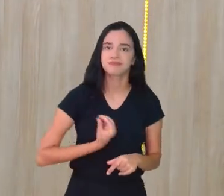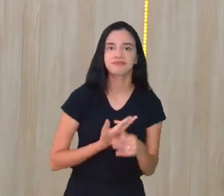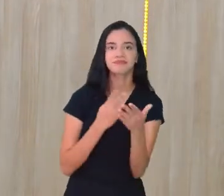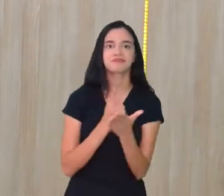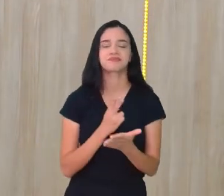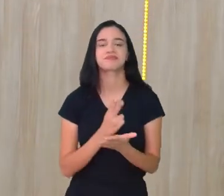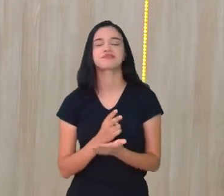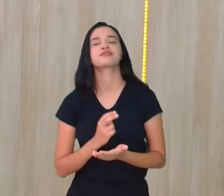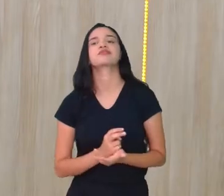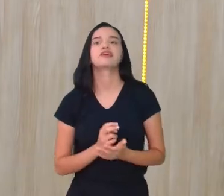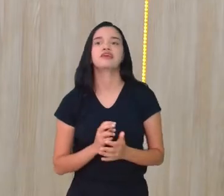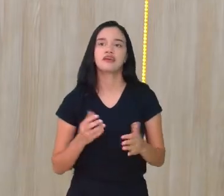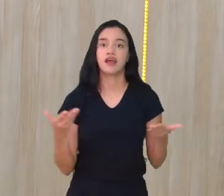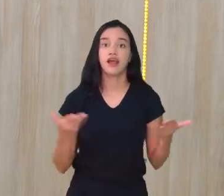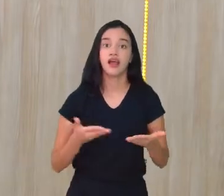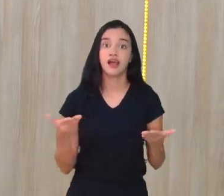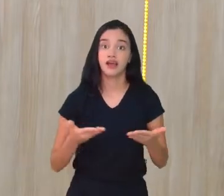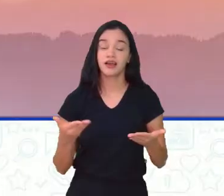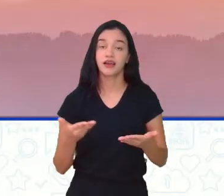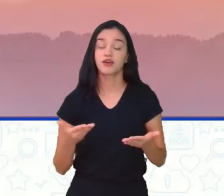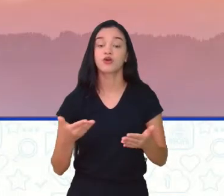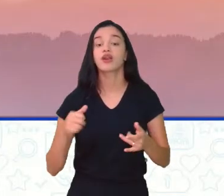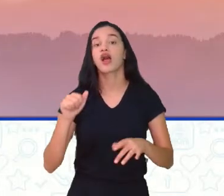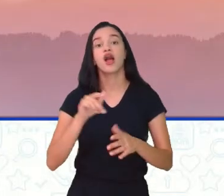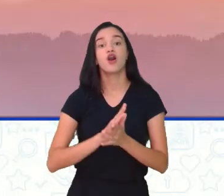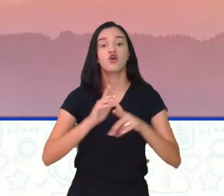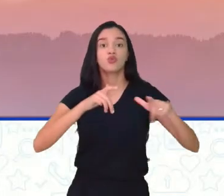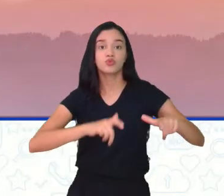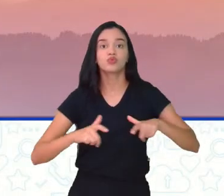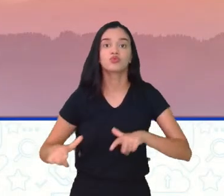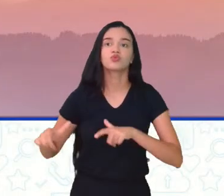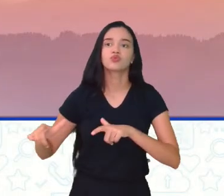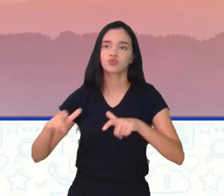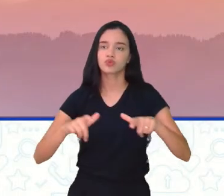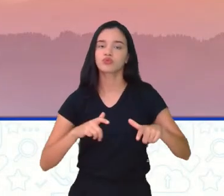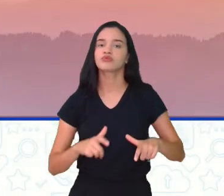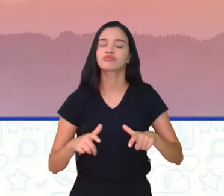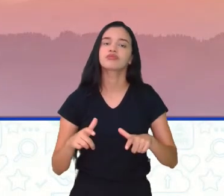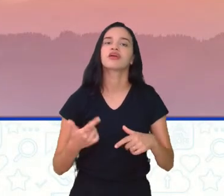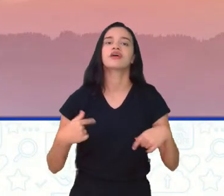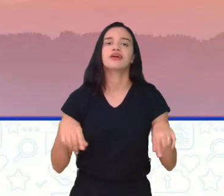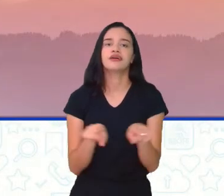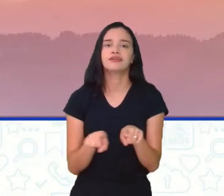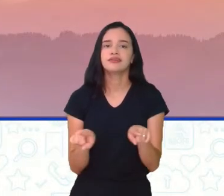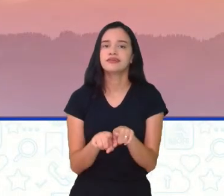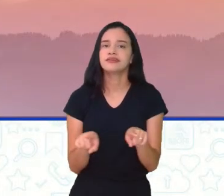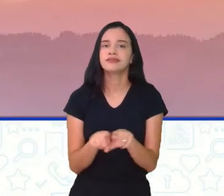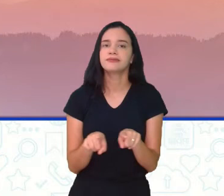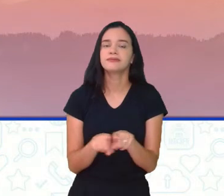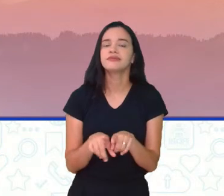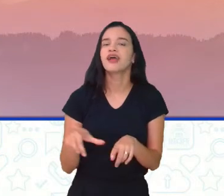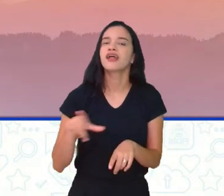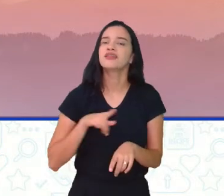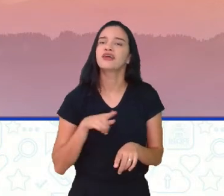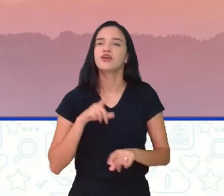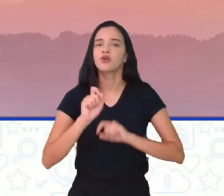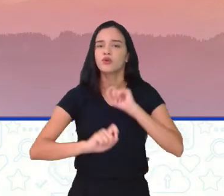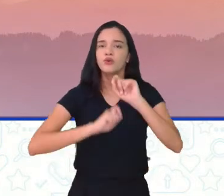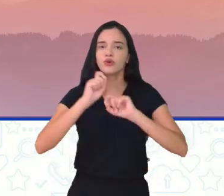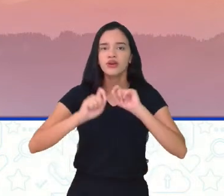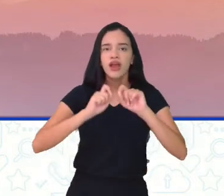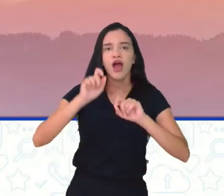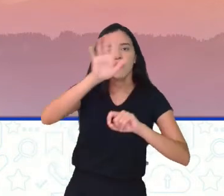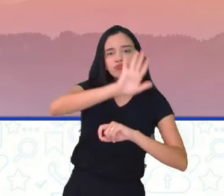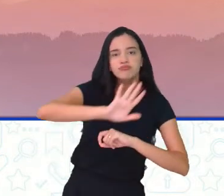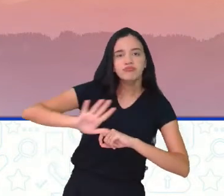Beleza. Território, região, lugar, se tem um espaço geográfico, também tem o quê? A paisagem, que a